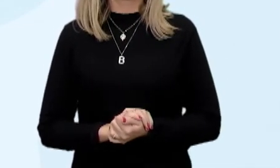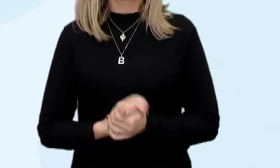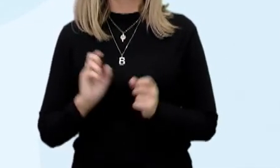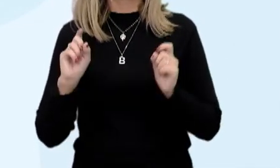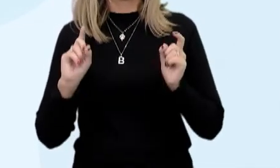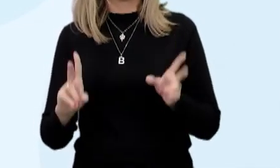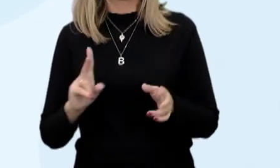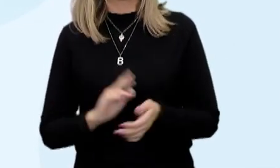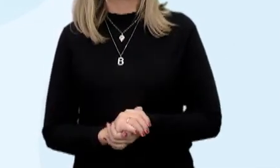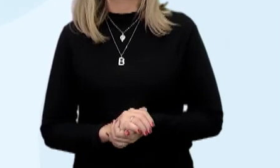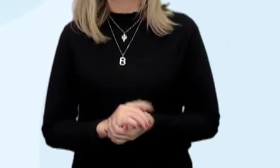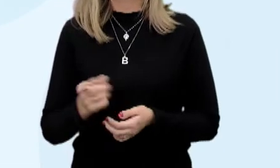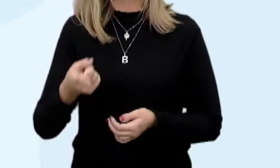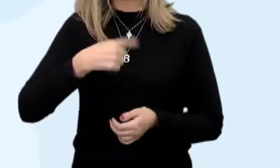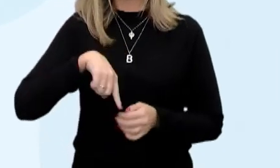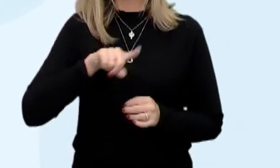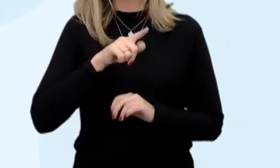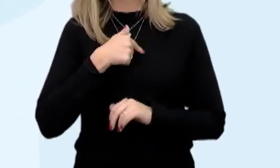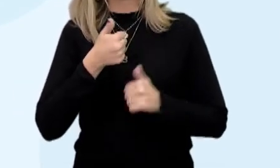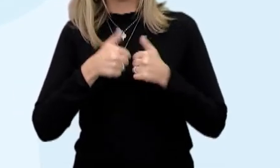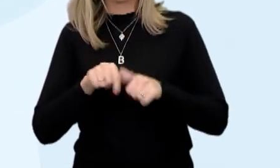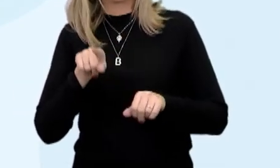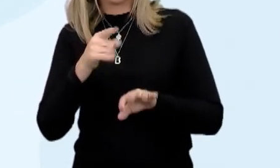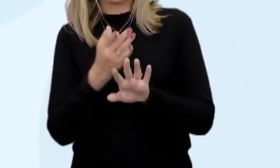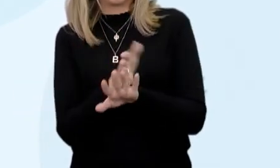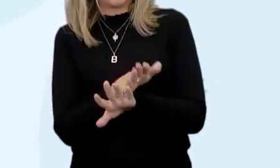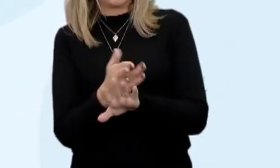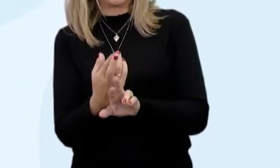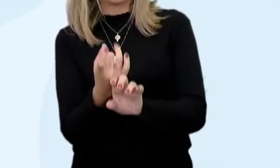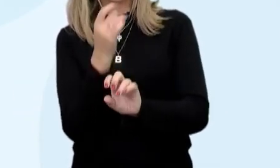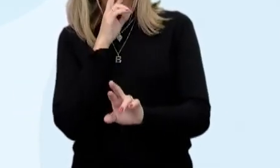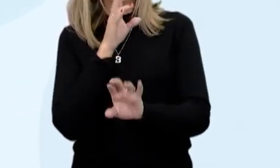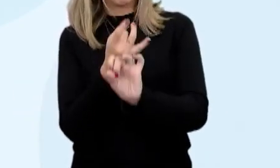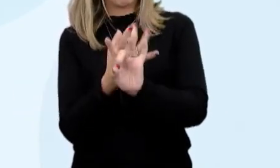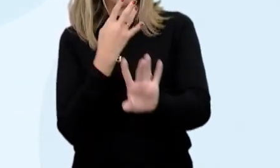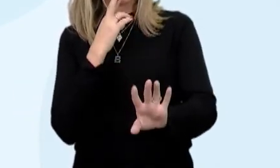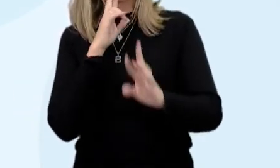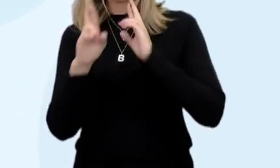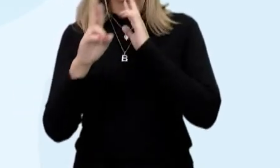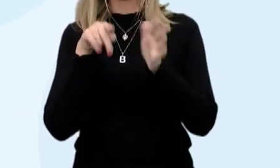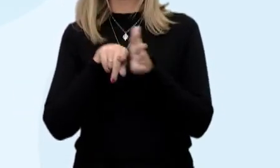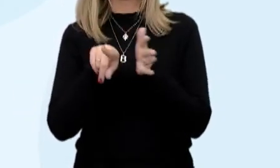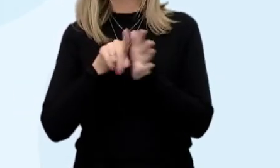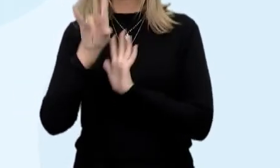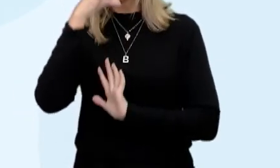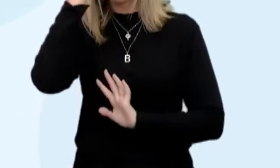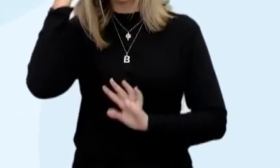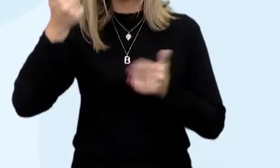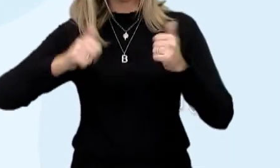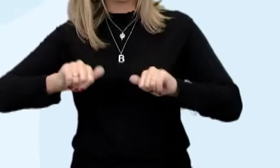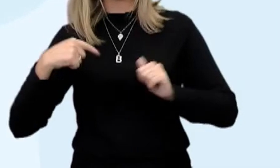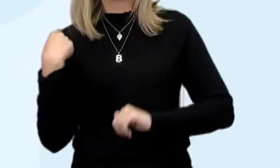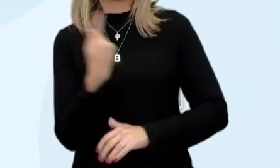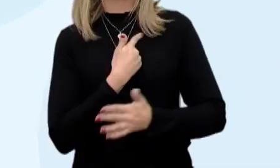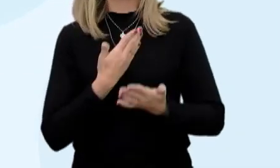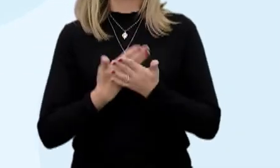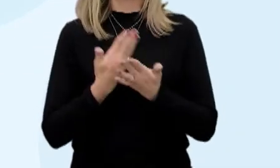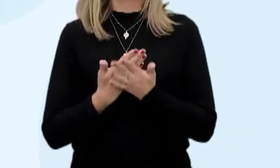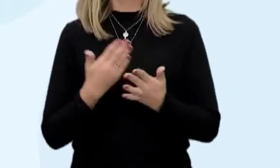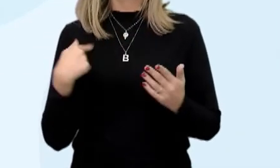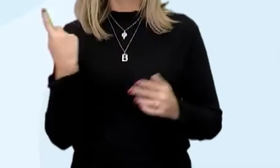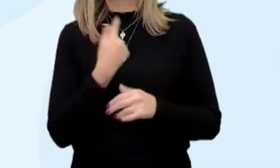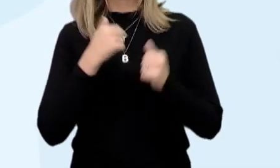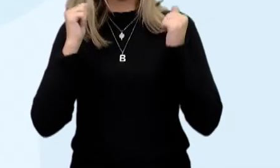tá? Estudantes, vocês que estão de forma síncrona, é só responder aí todas as nossas perguntas. Não se esqueçam de avaliar a nossa aula para que a gente